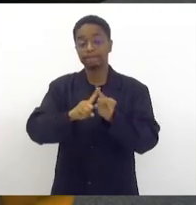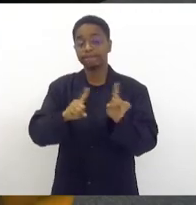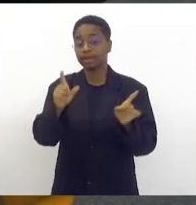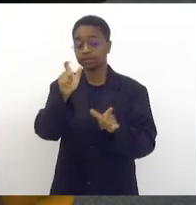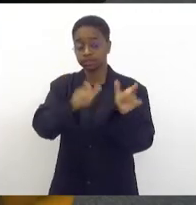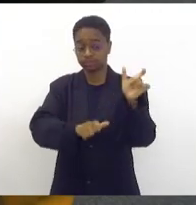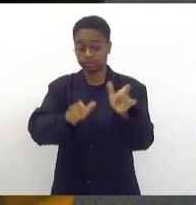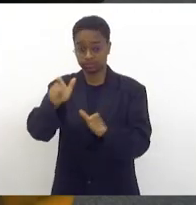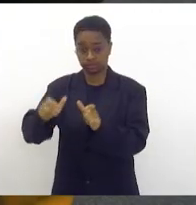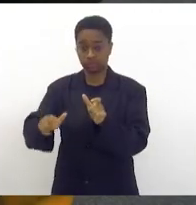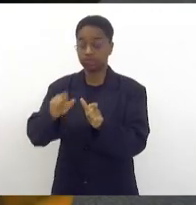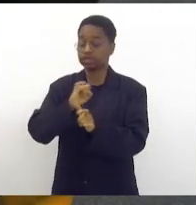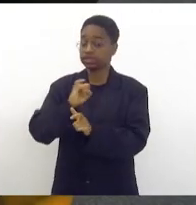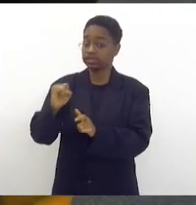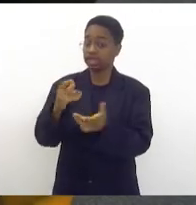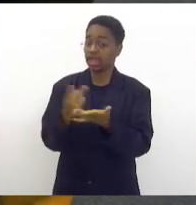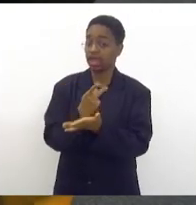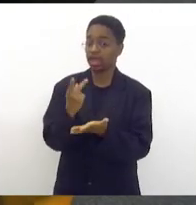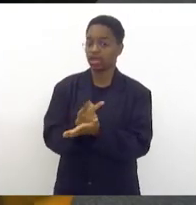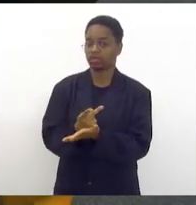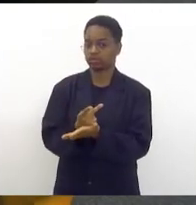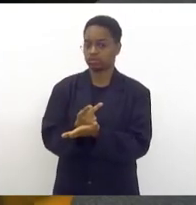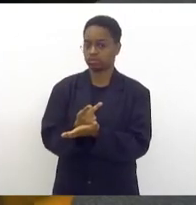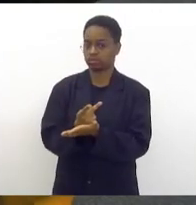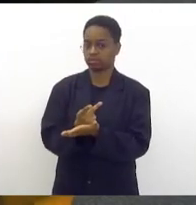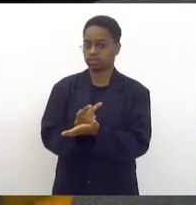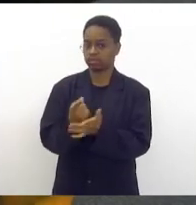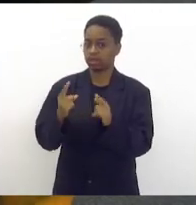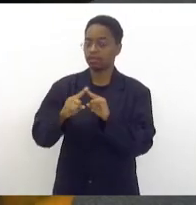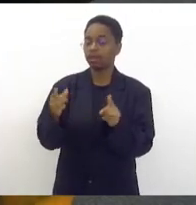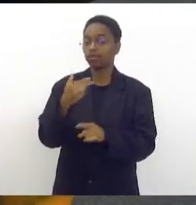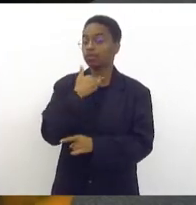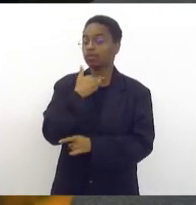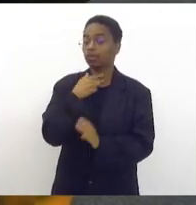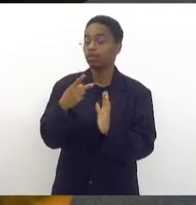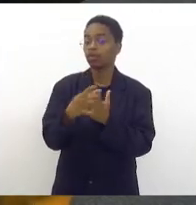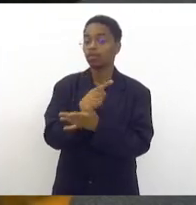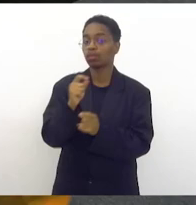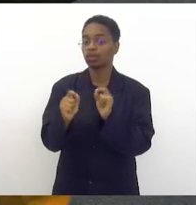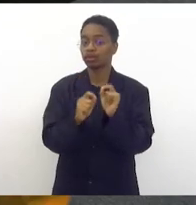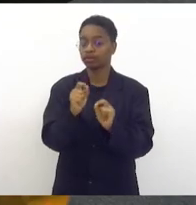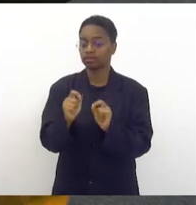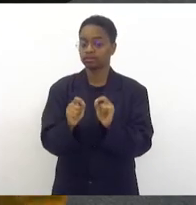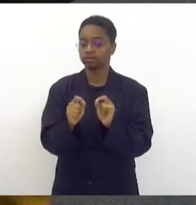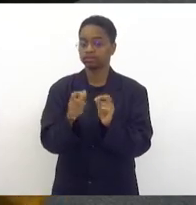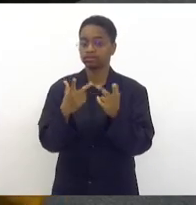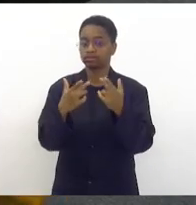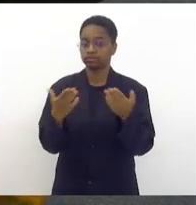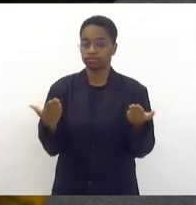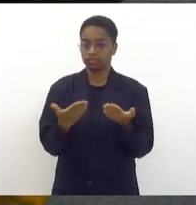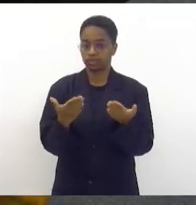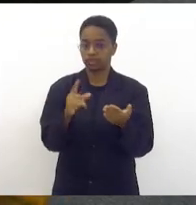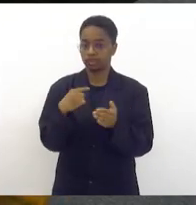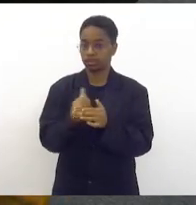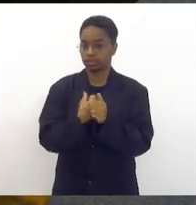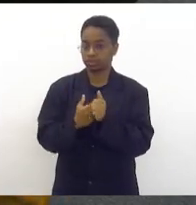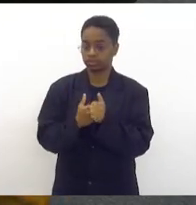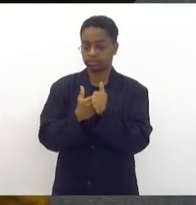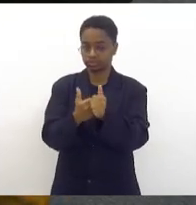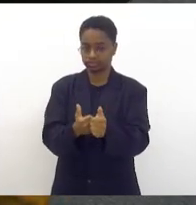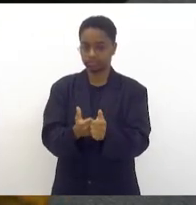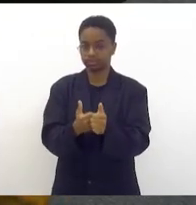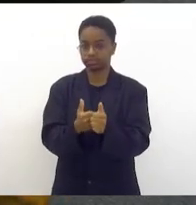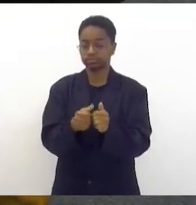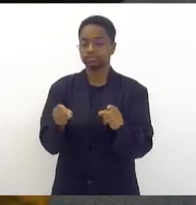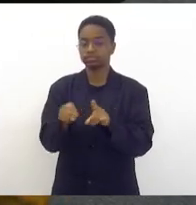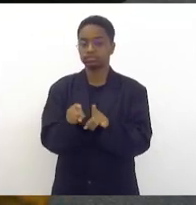que estão efetivamente errados. Agora, o que não pode é estar como nós estamos acompanhando. E